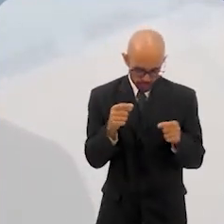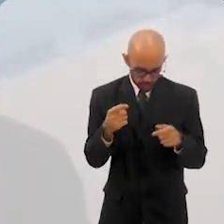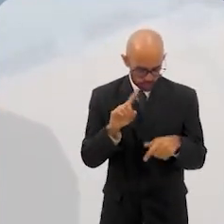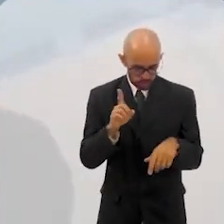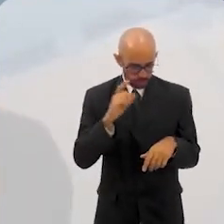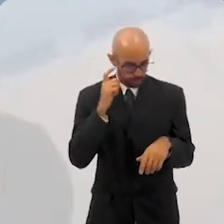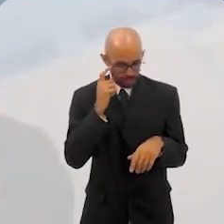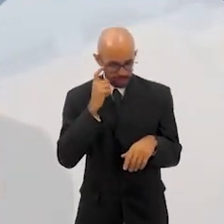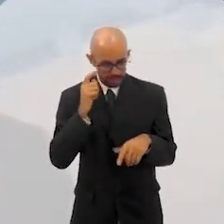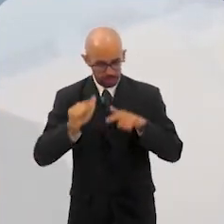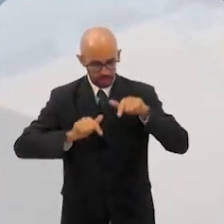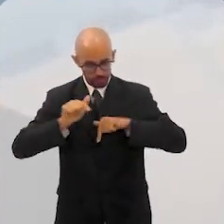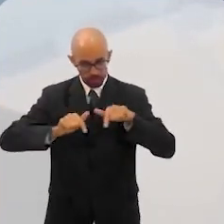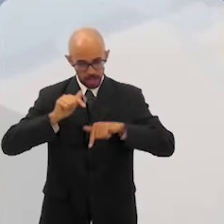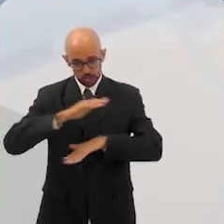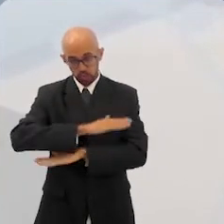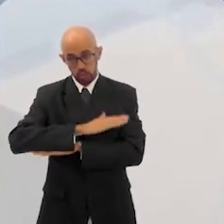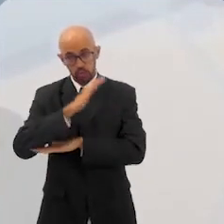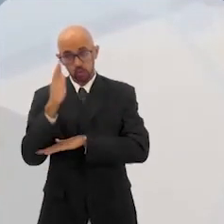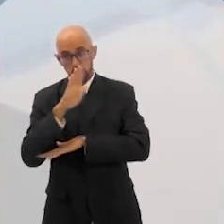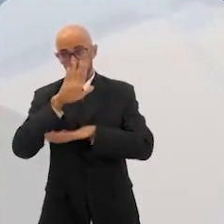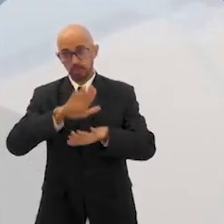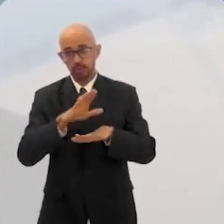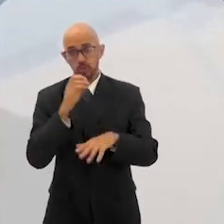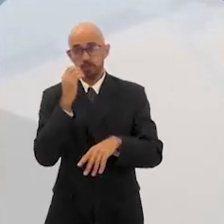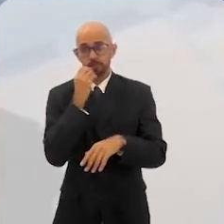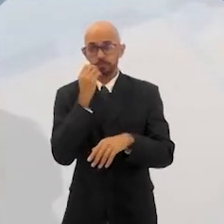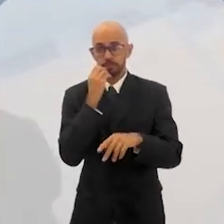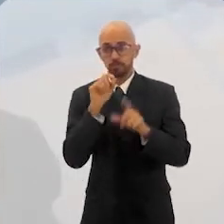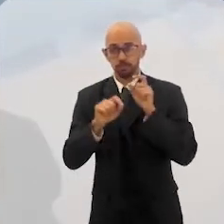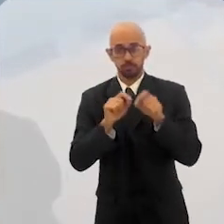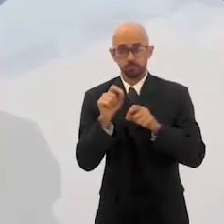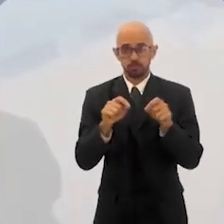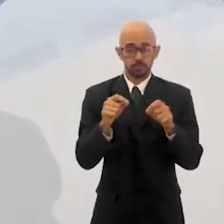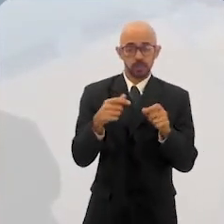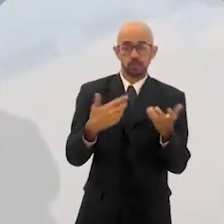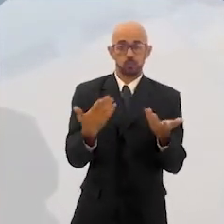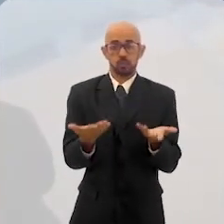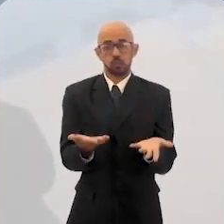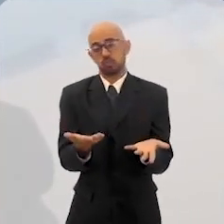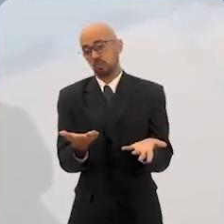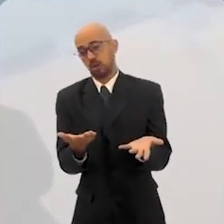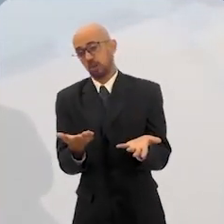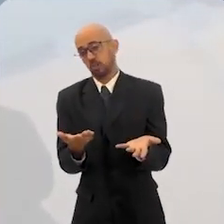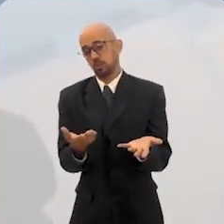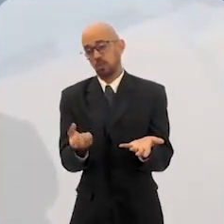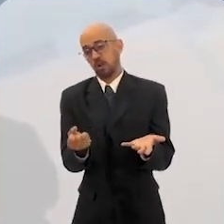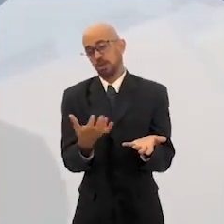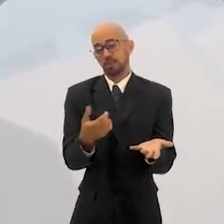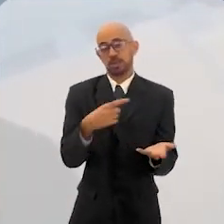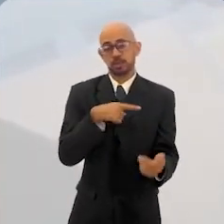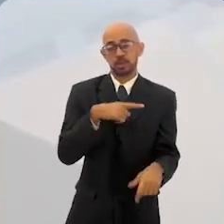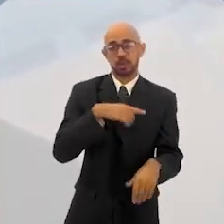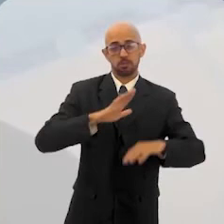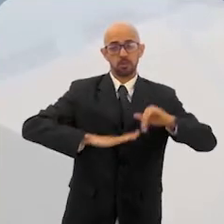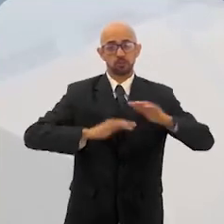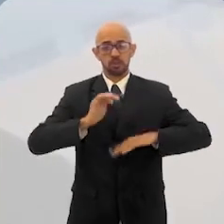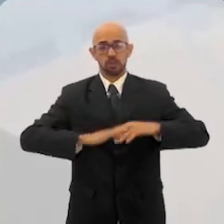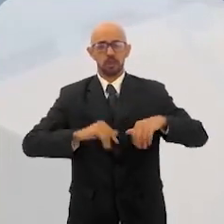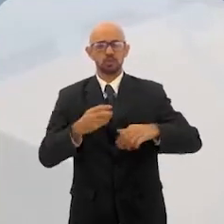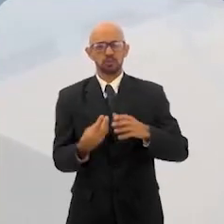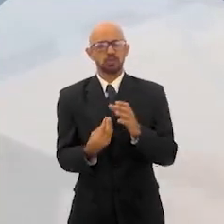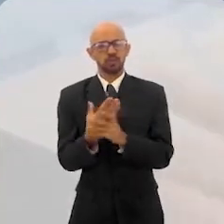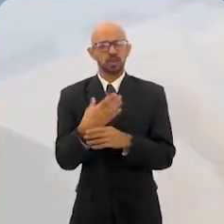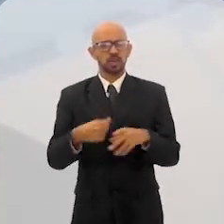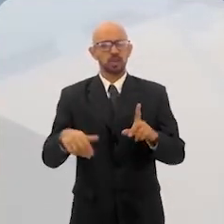trabalho 24 horas, mas é óbvio que quando a gente tem êxito profissional, isso impacta muito na sua